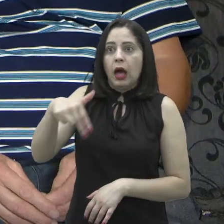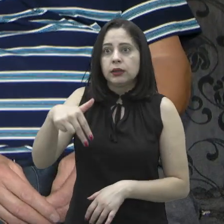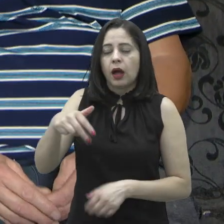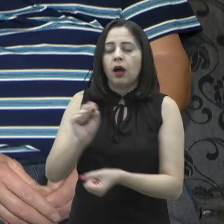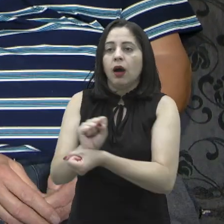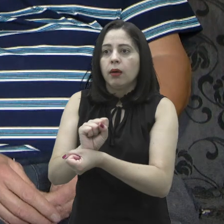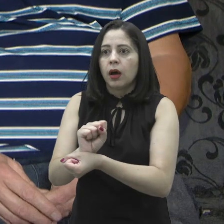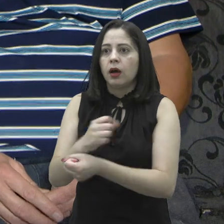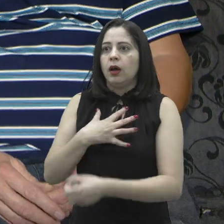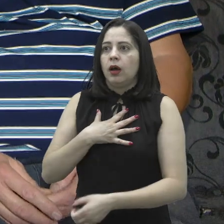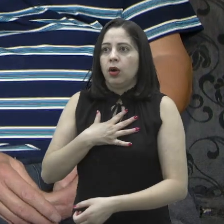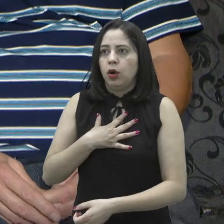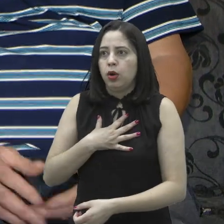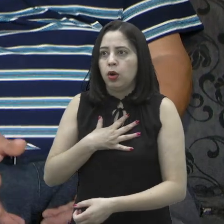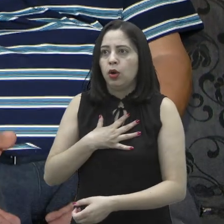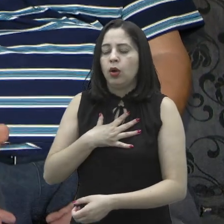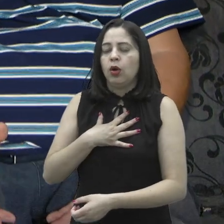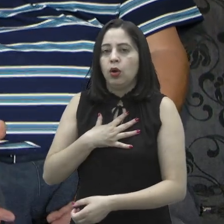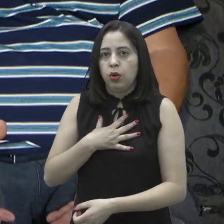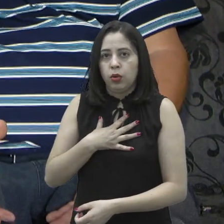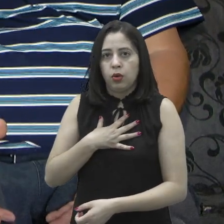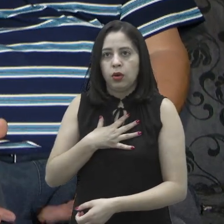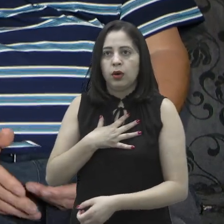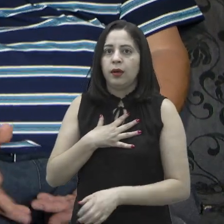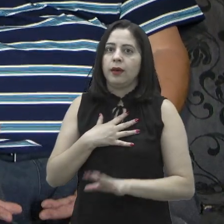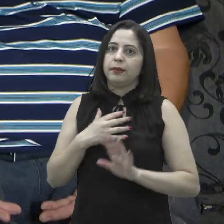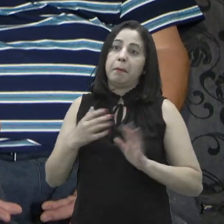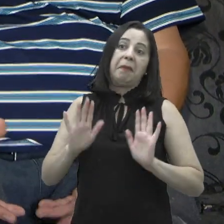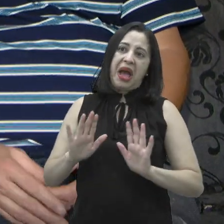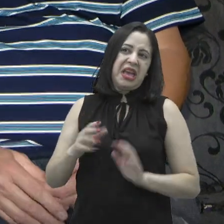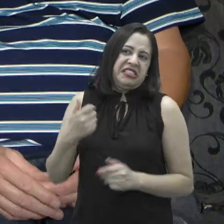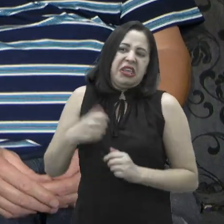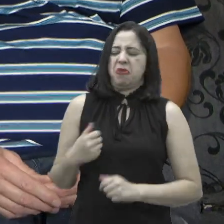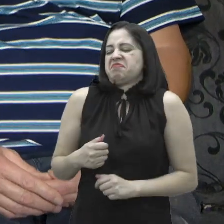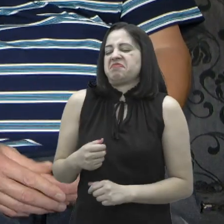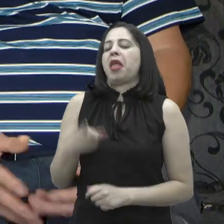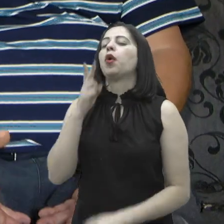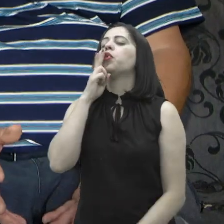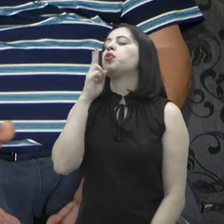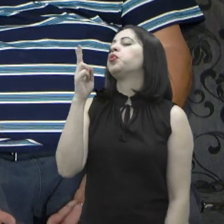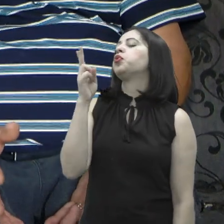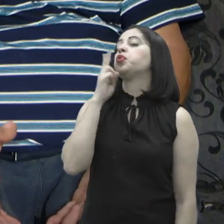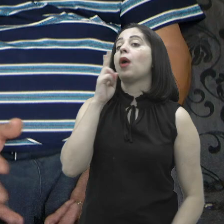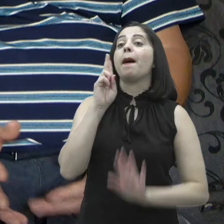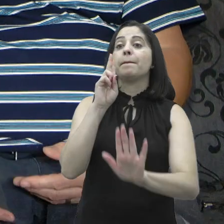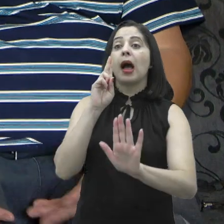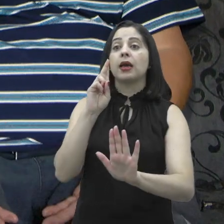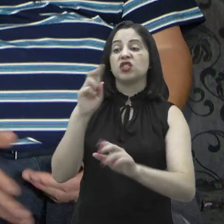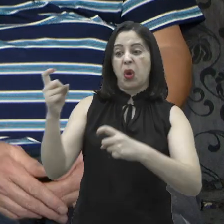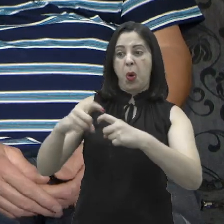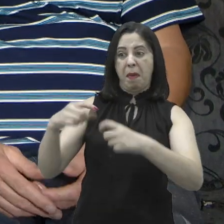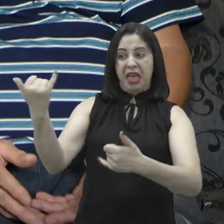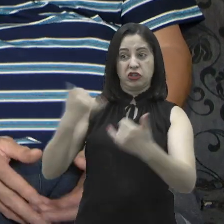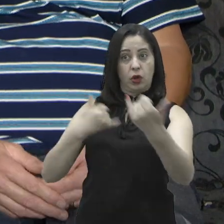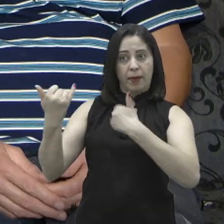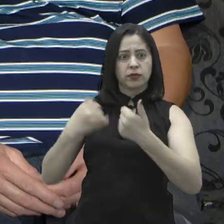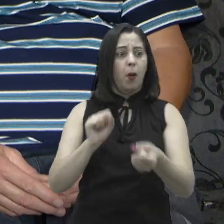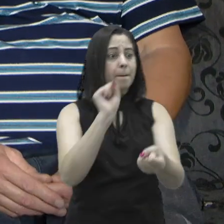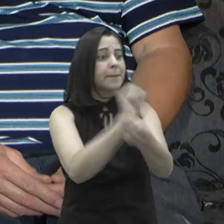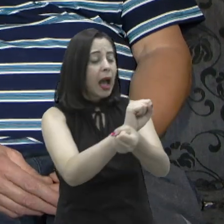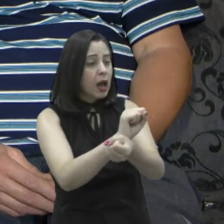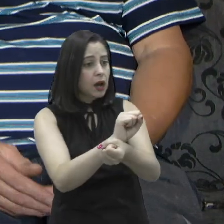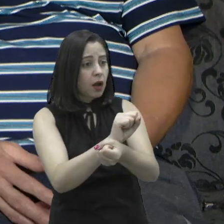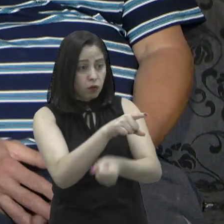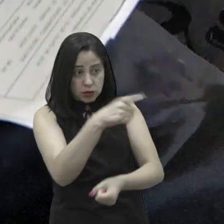mesmo. E não fumar, né? Mas eu não conseguia. Até que o médico orientou, né, com essas palavras aí. Ou para ou